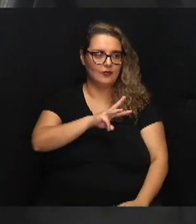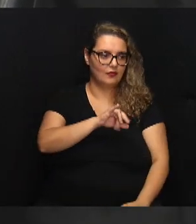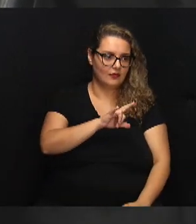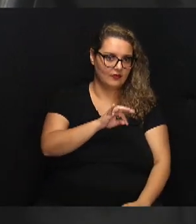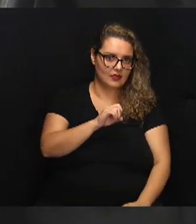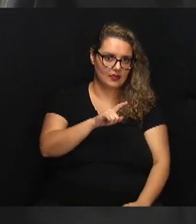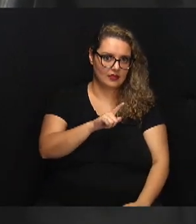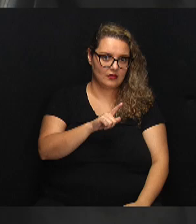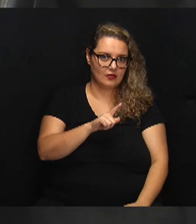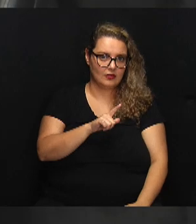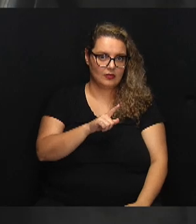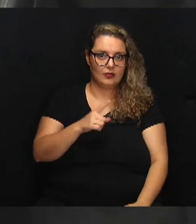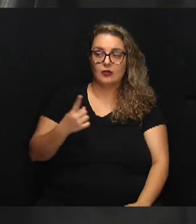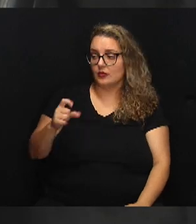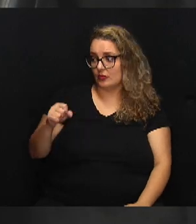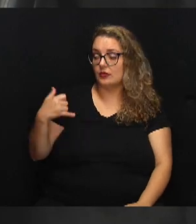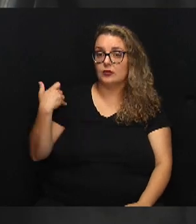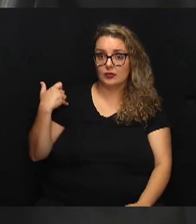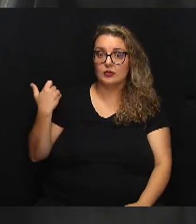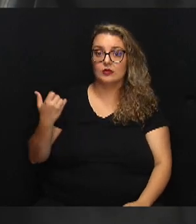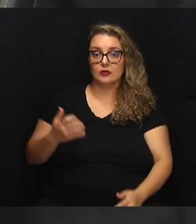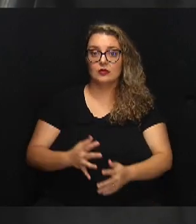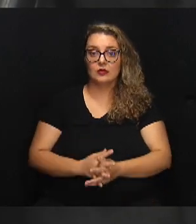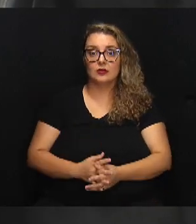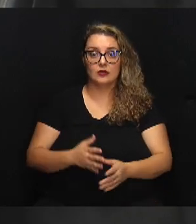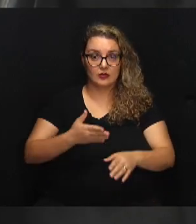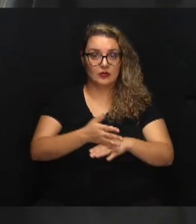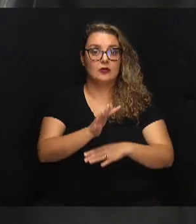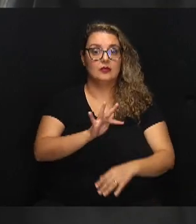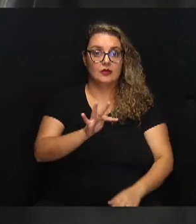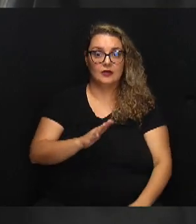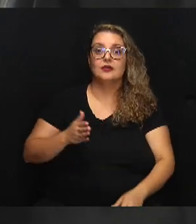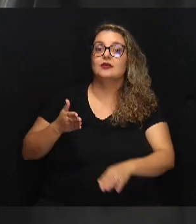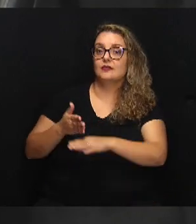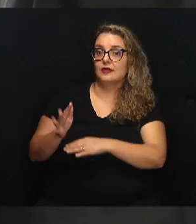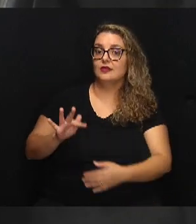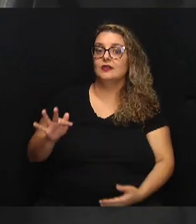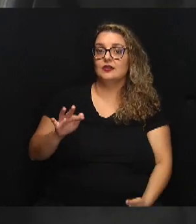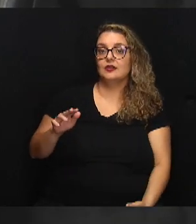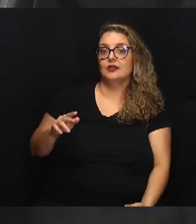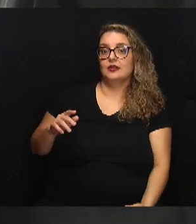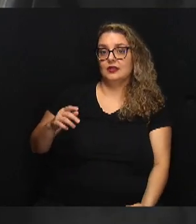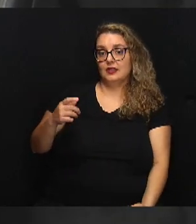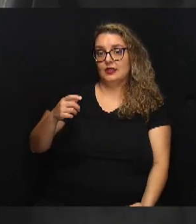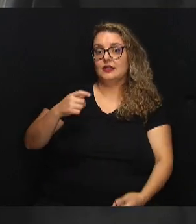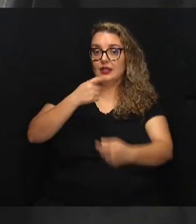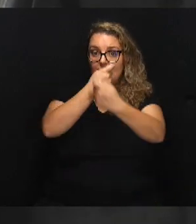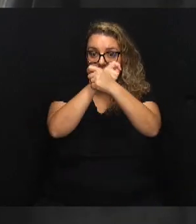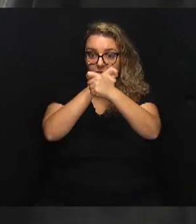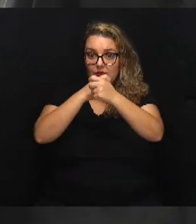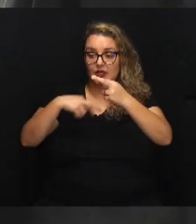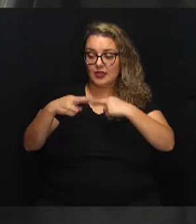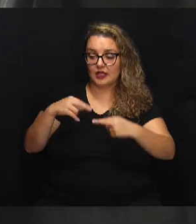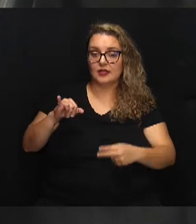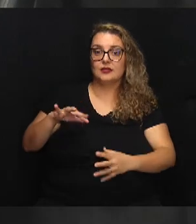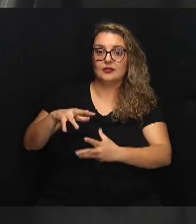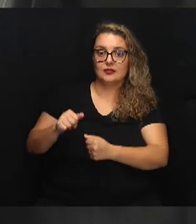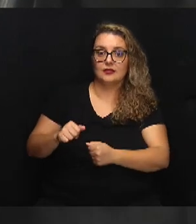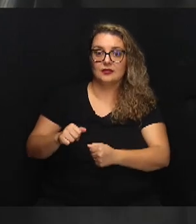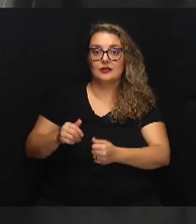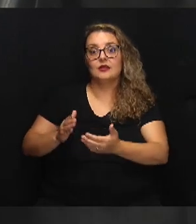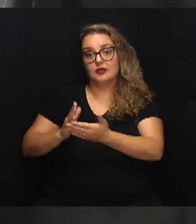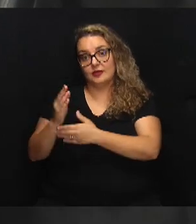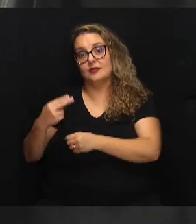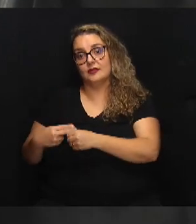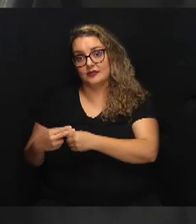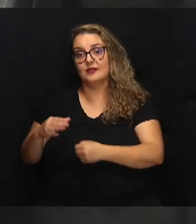já O Vital está com 18 anos. Vai entrar na faculdade ou já entrou? Na faculdade, ele está na PUC, fazendo Relações Internacionais e passou na Unicamp também